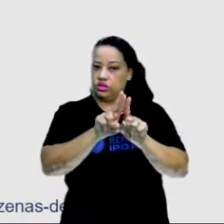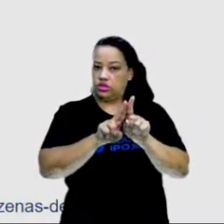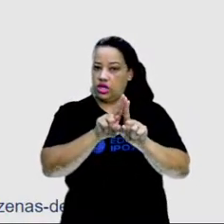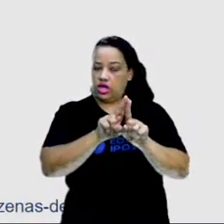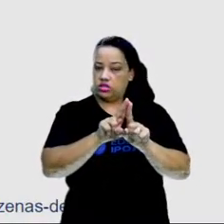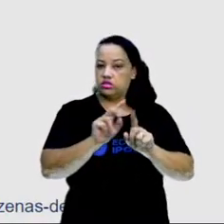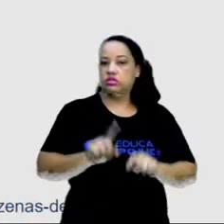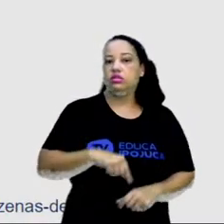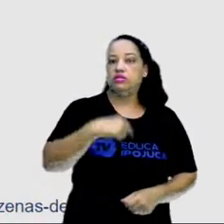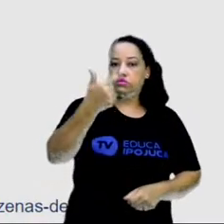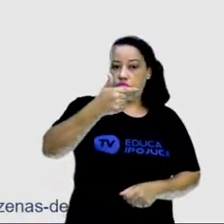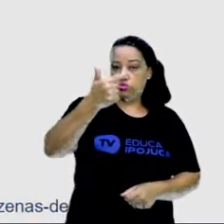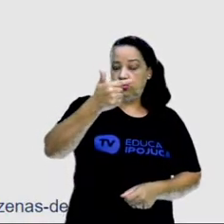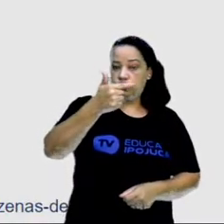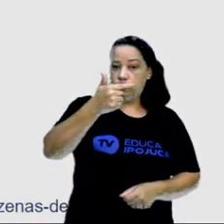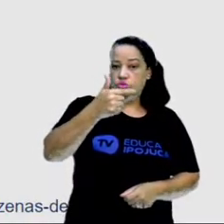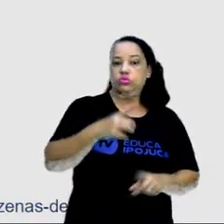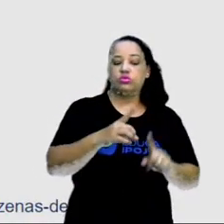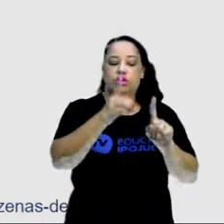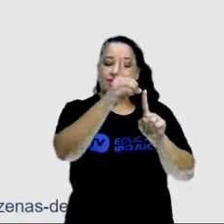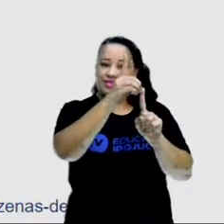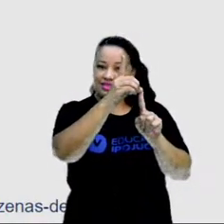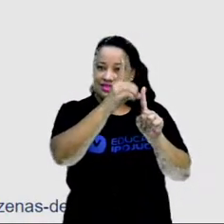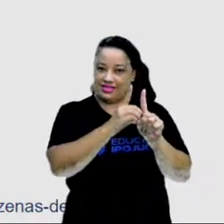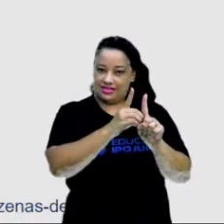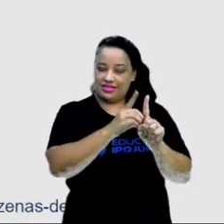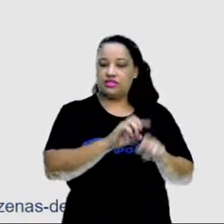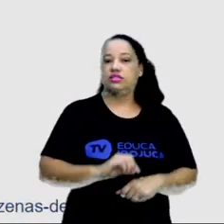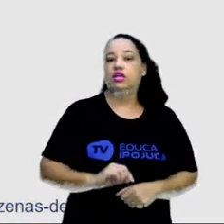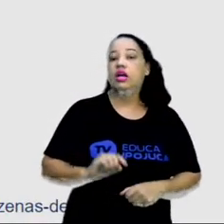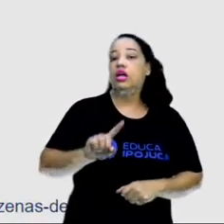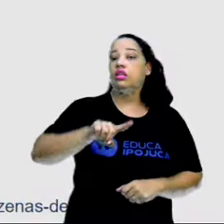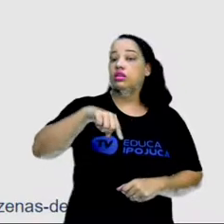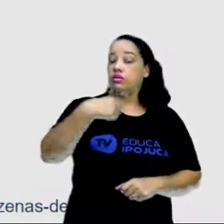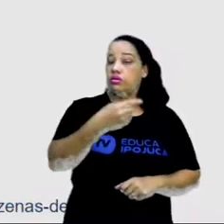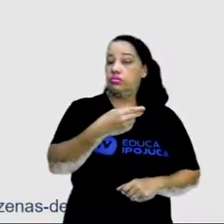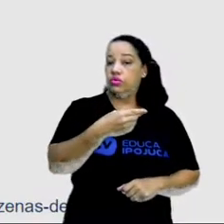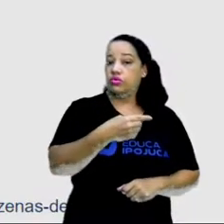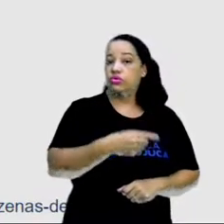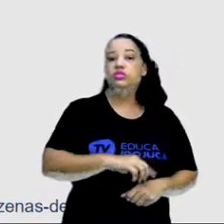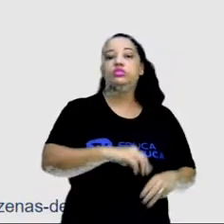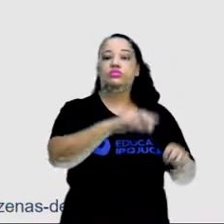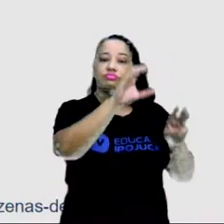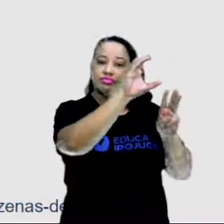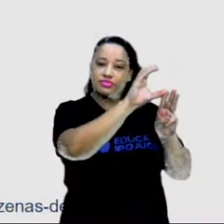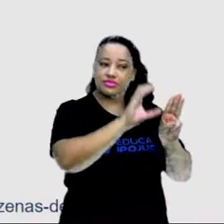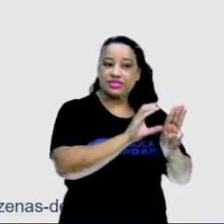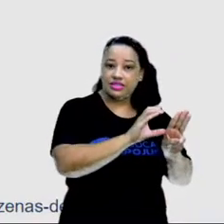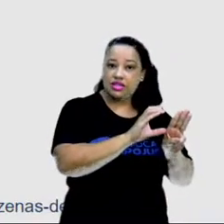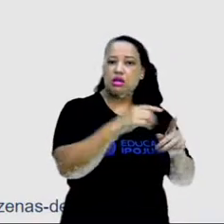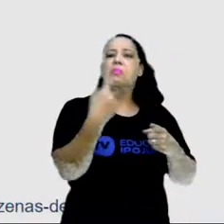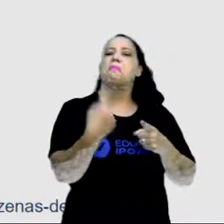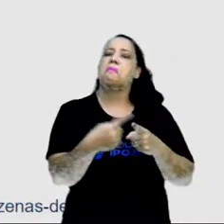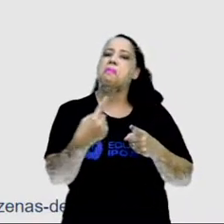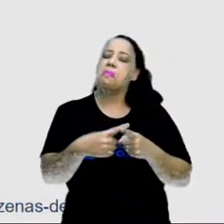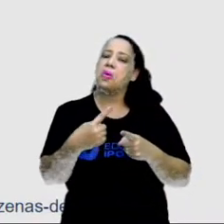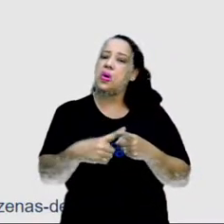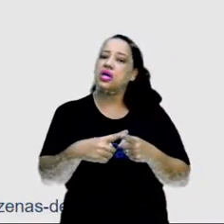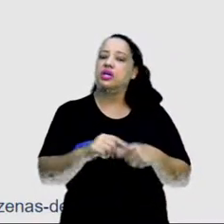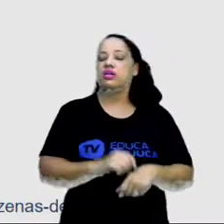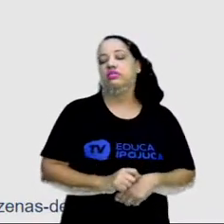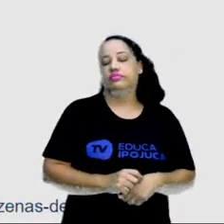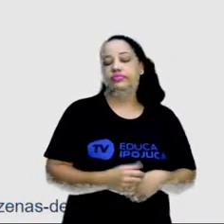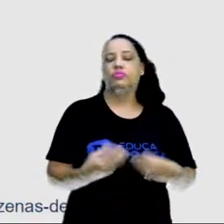segunda ordem, que é a ordem da dezena. E a terceira ordem, que é a ordem da centena. Por quê, professora? Como